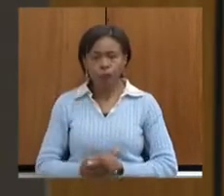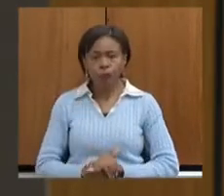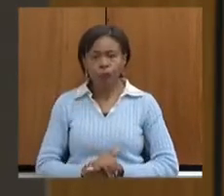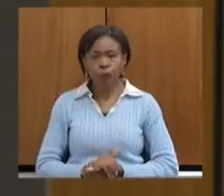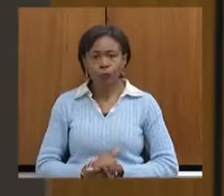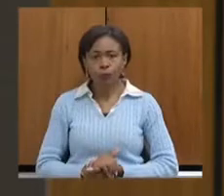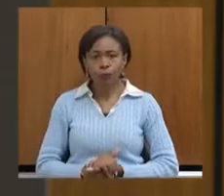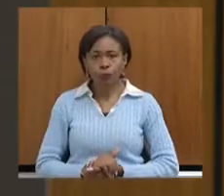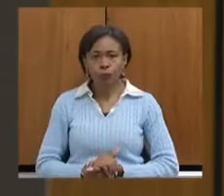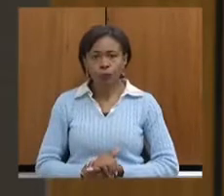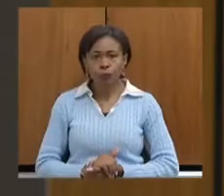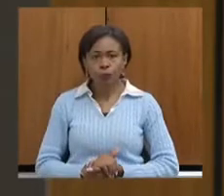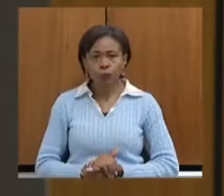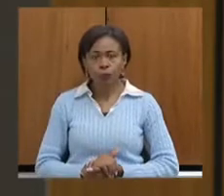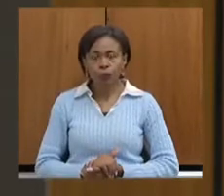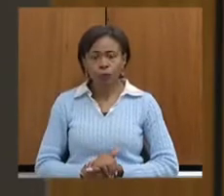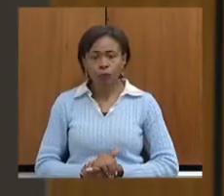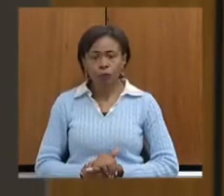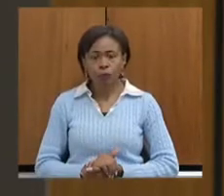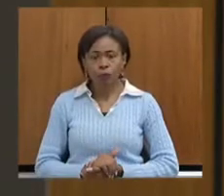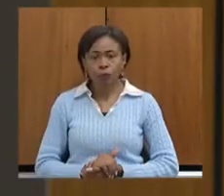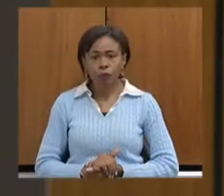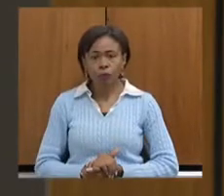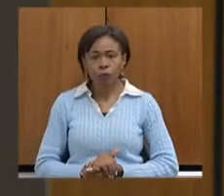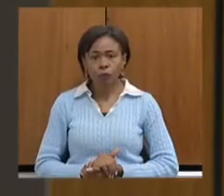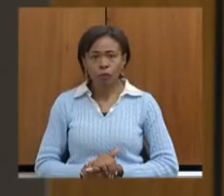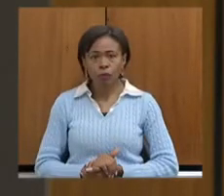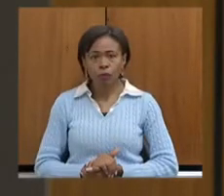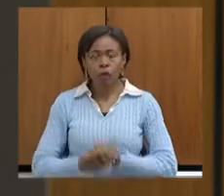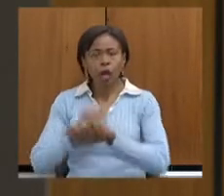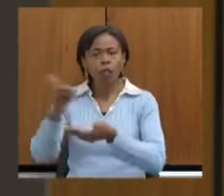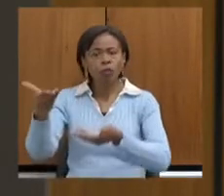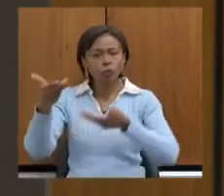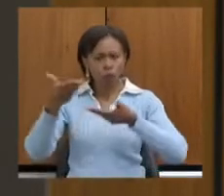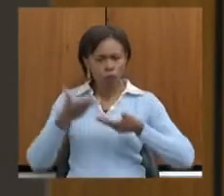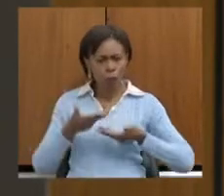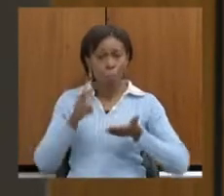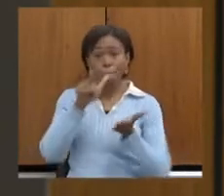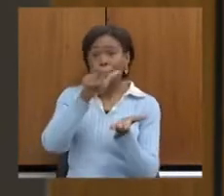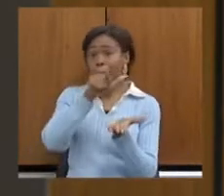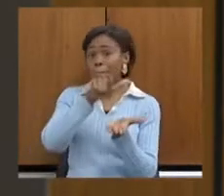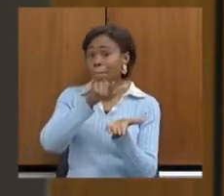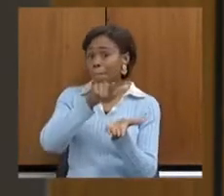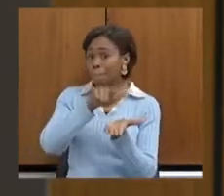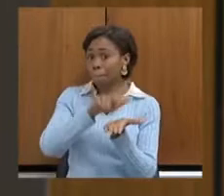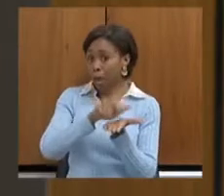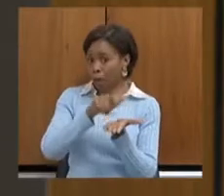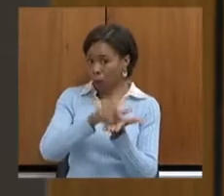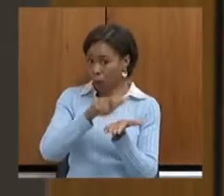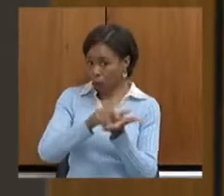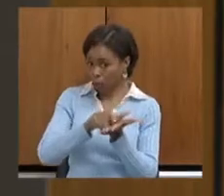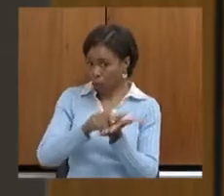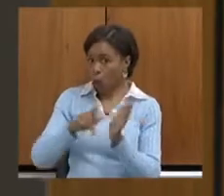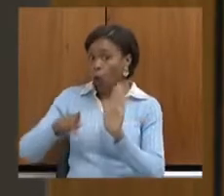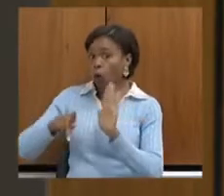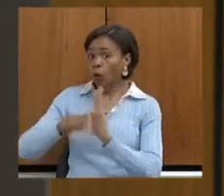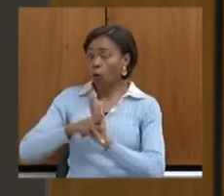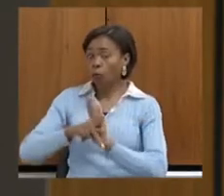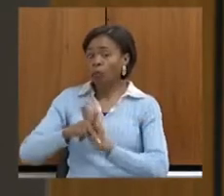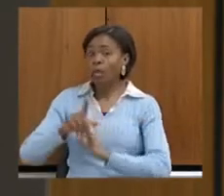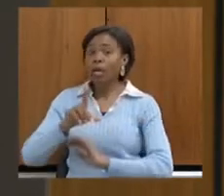receberam não recebemos o papel da Defesa Civil de Belo